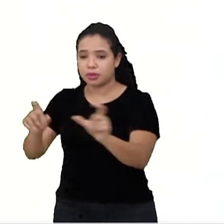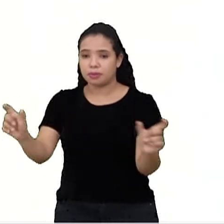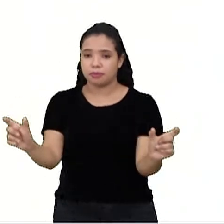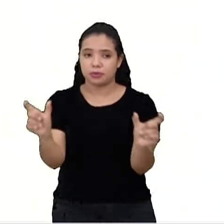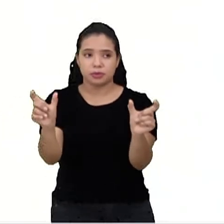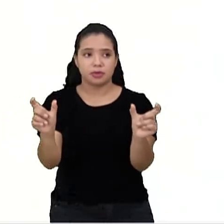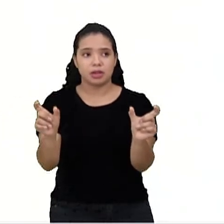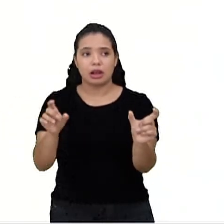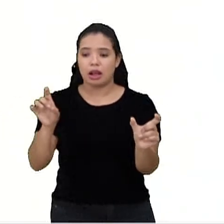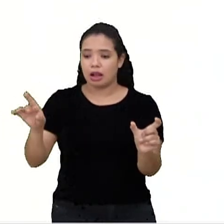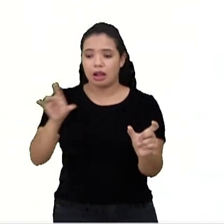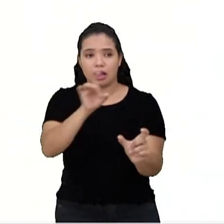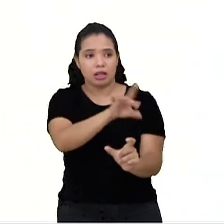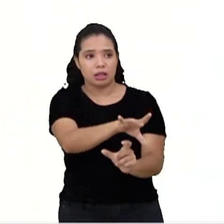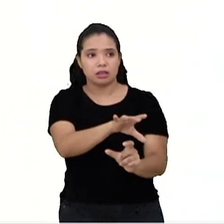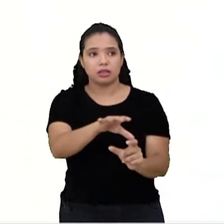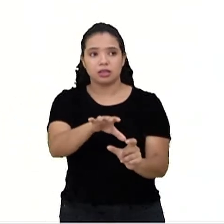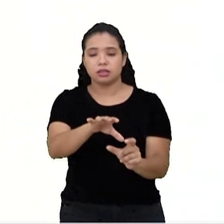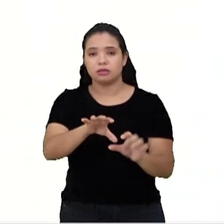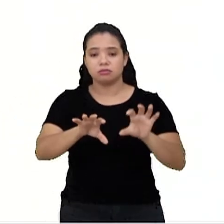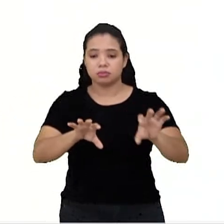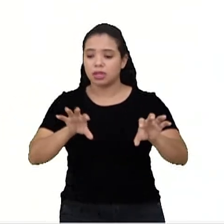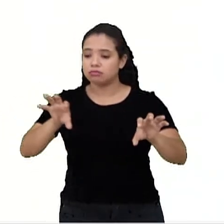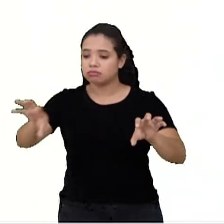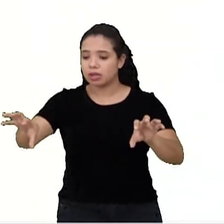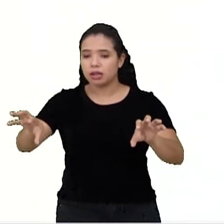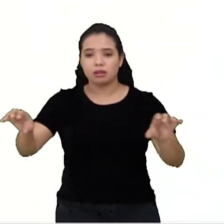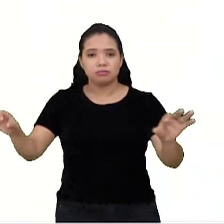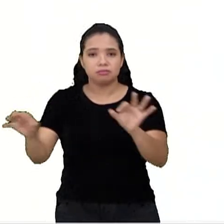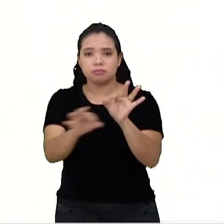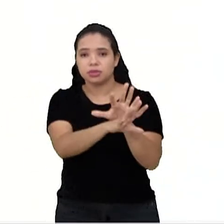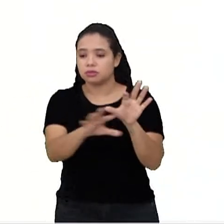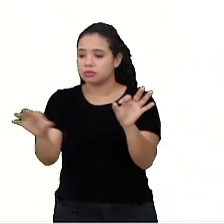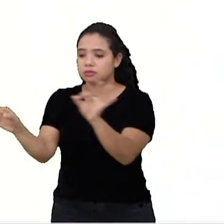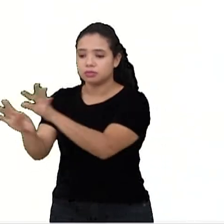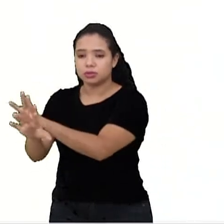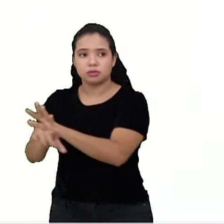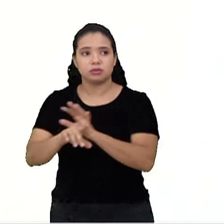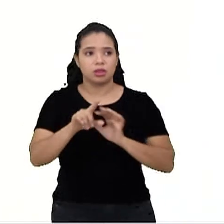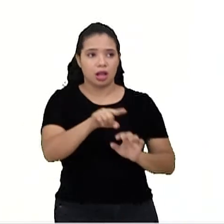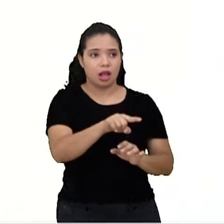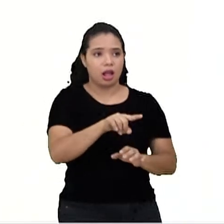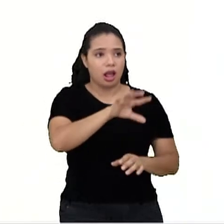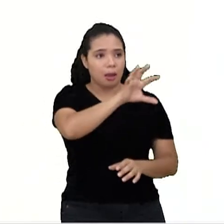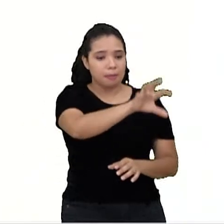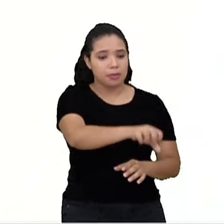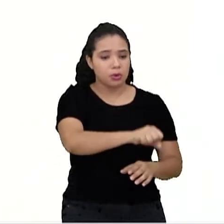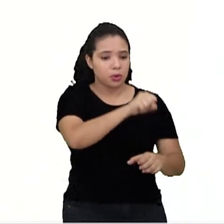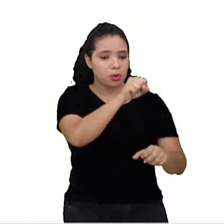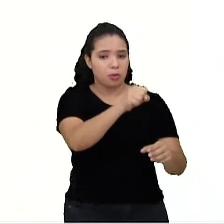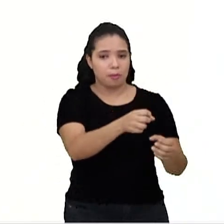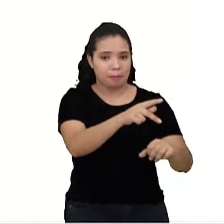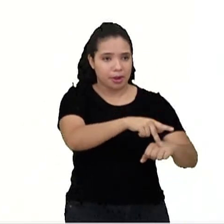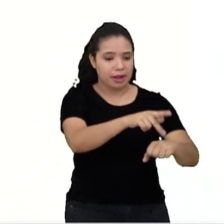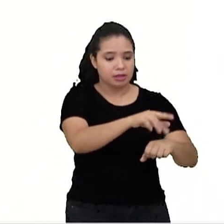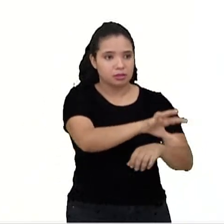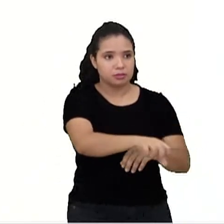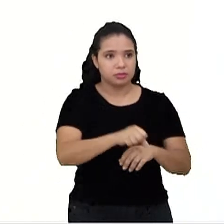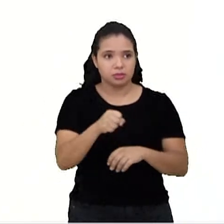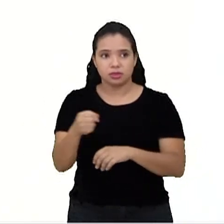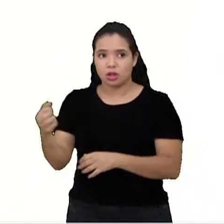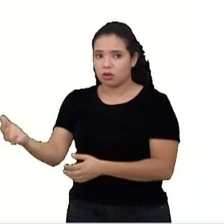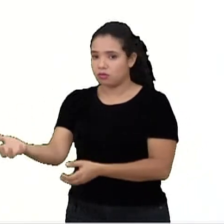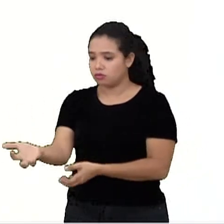seja, cada uma delas tem o sentido completo. Ele apanhou um pedregulho e fechou na